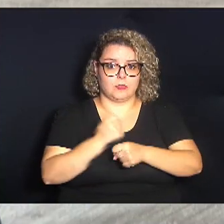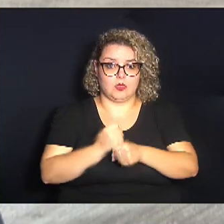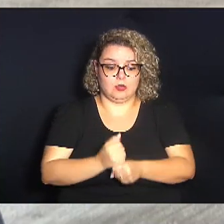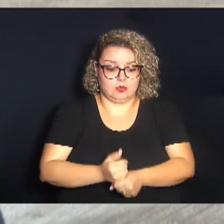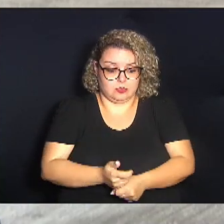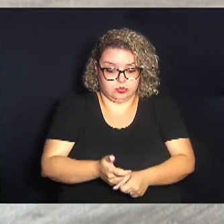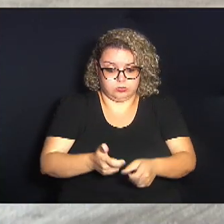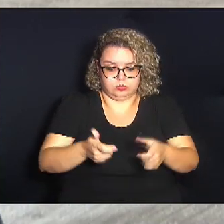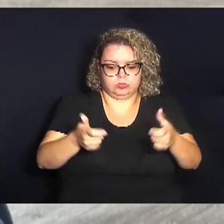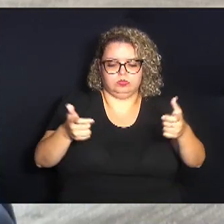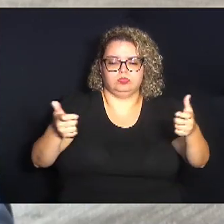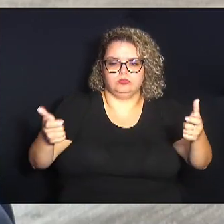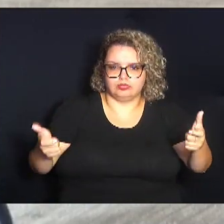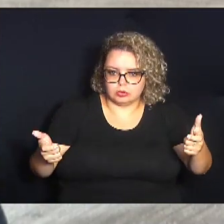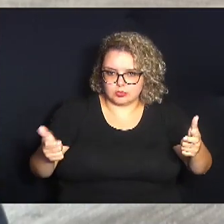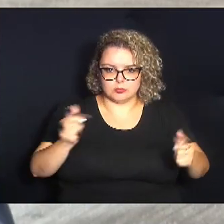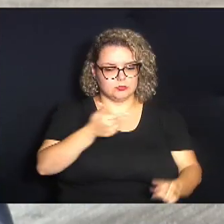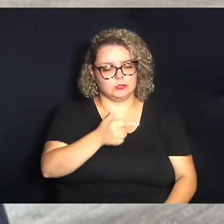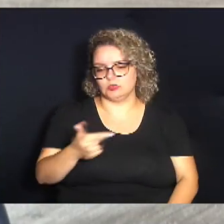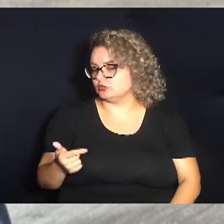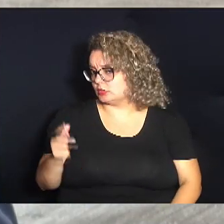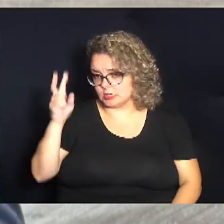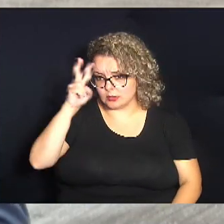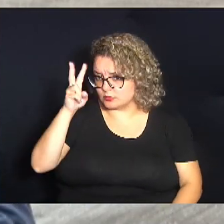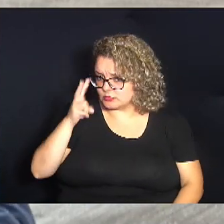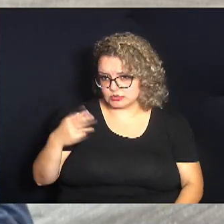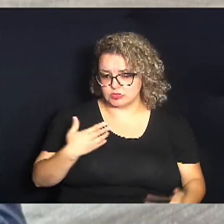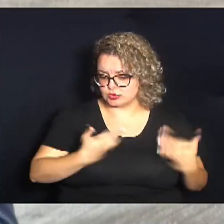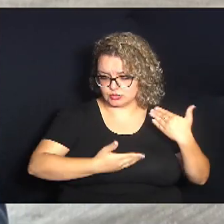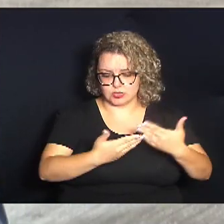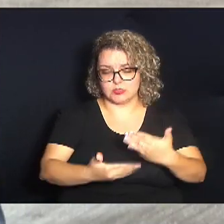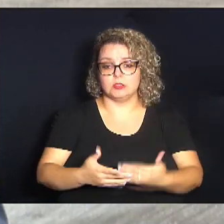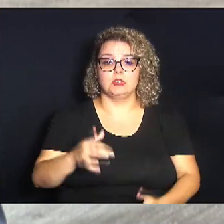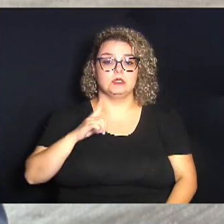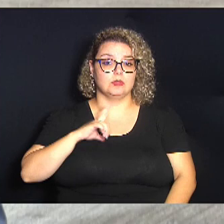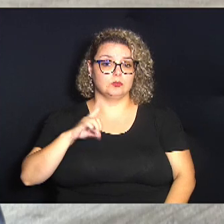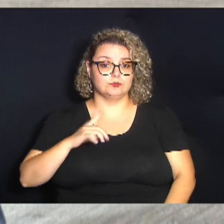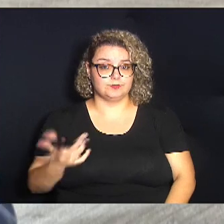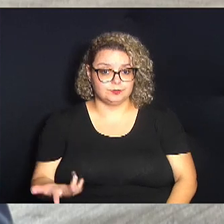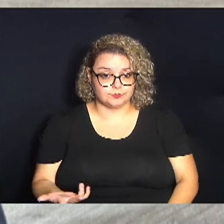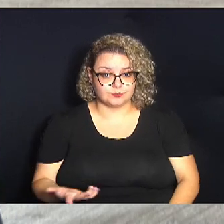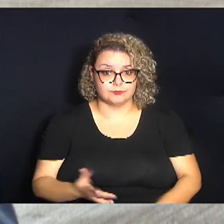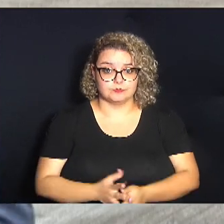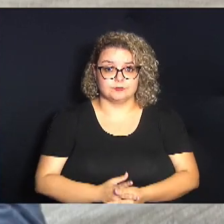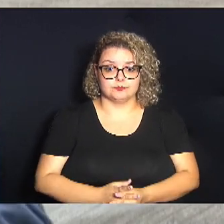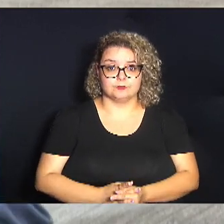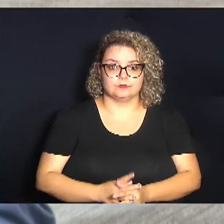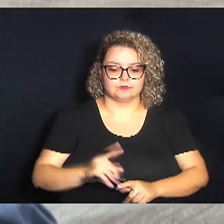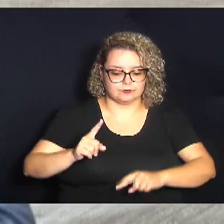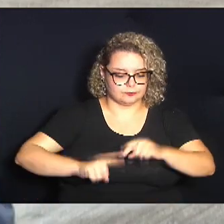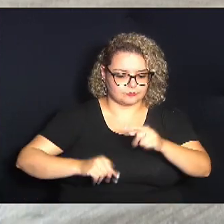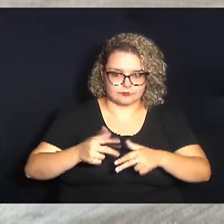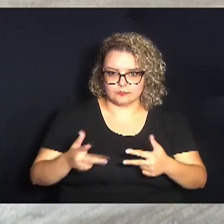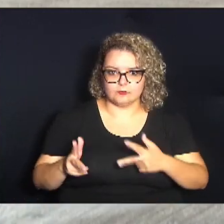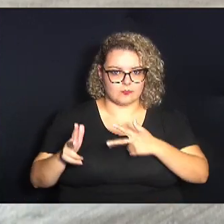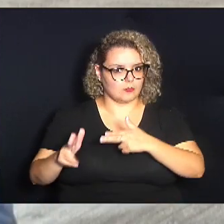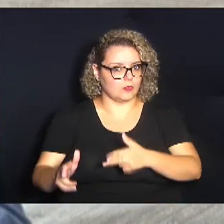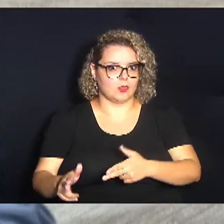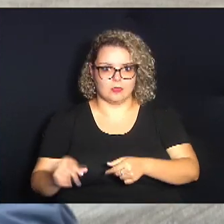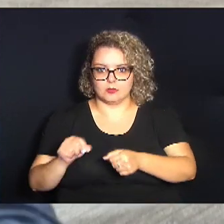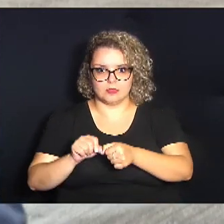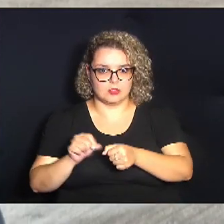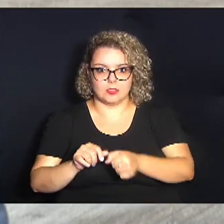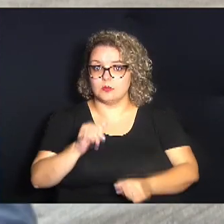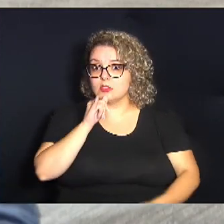tamanho porte. Nós não temos essa história. Então nós temos aí, são equipamentos, como os equipamentos que fazem, por